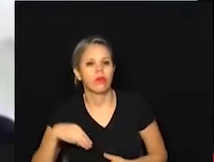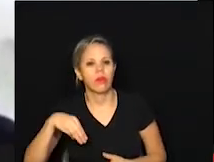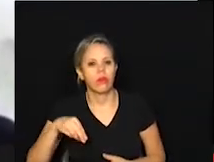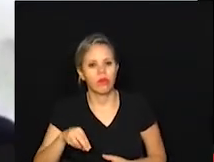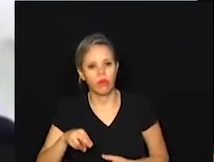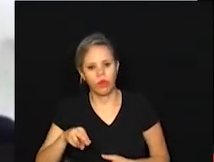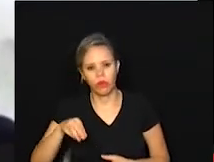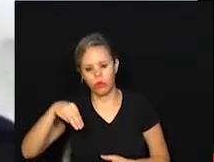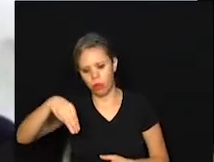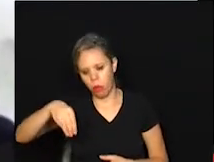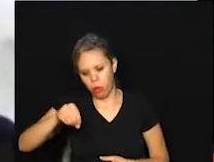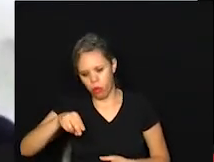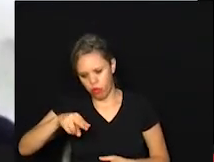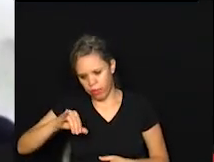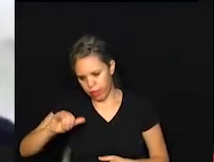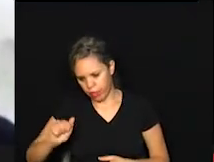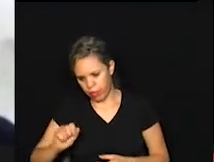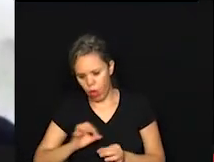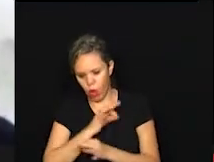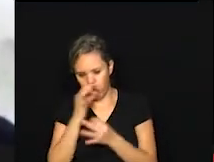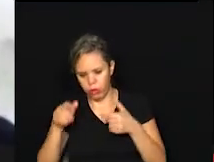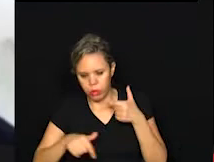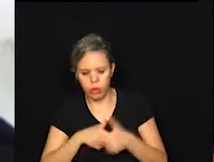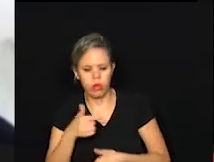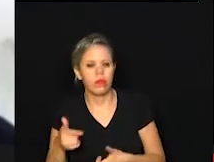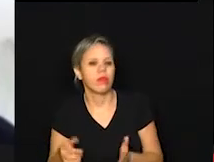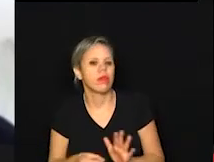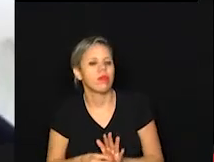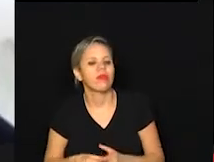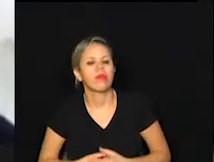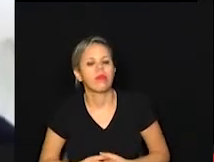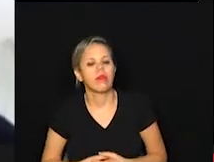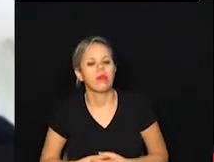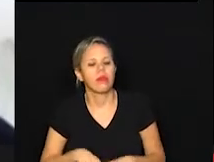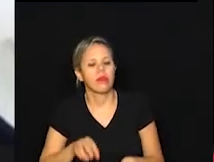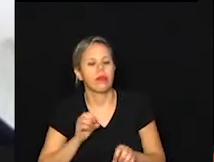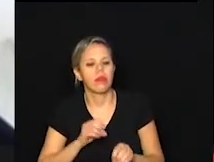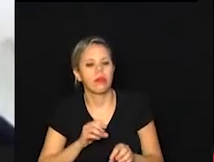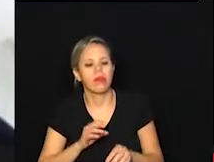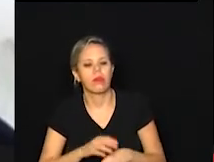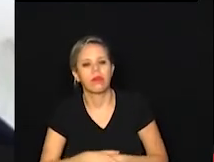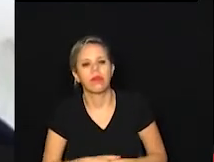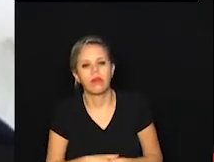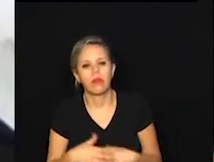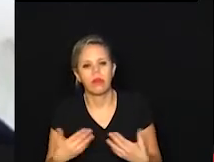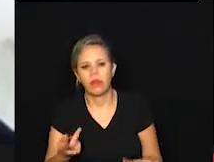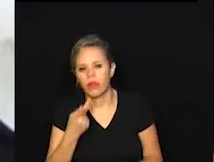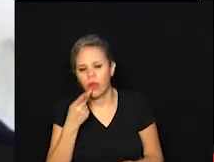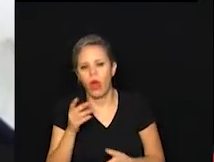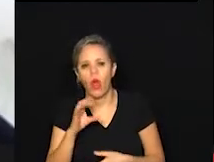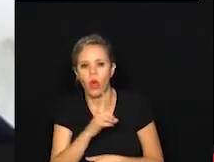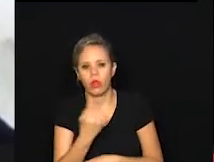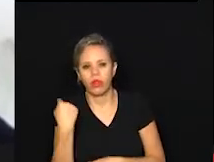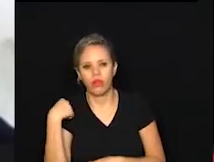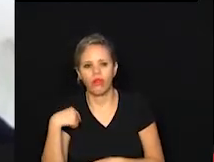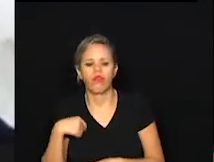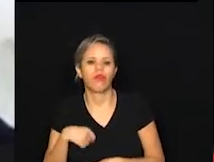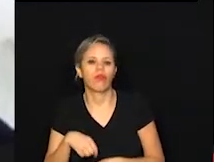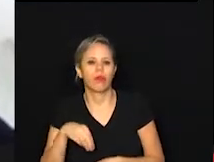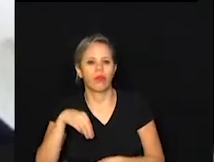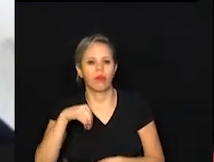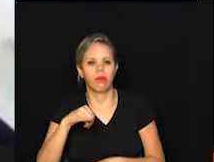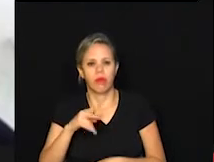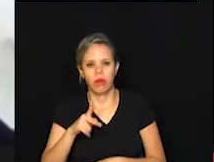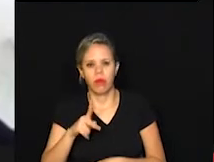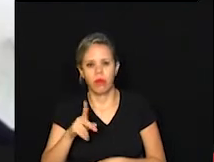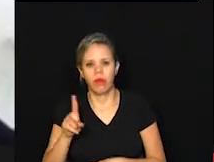exemplo, fez um belo trabalho do ponto de vista da educação, né, quando foi coordenadora ali do MIPID. Não sei